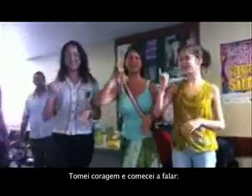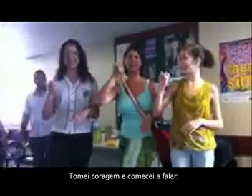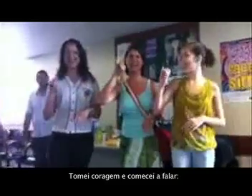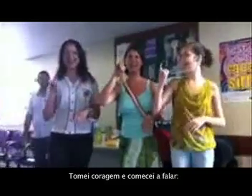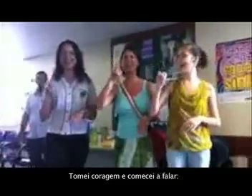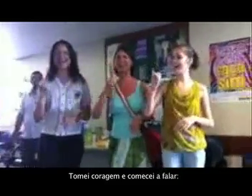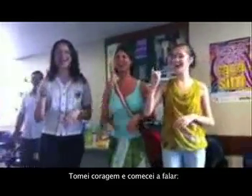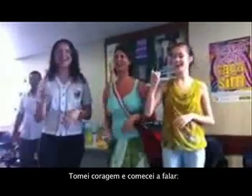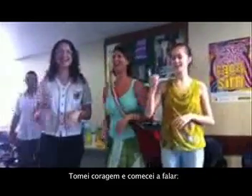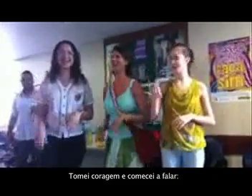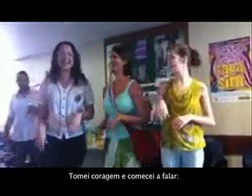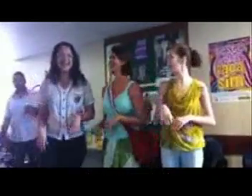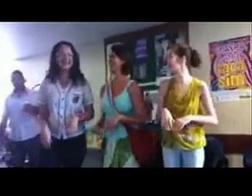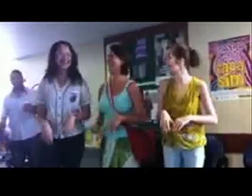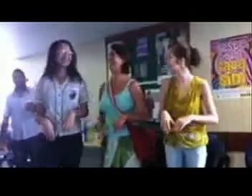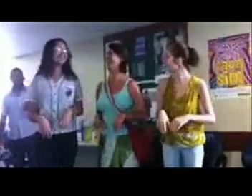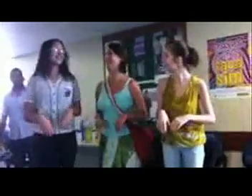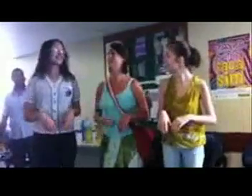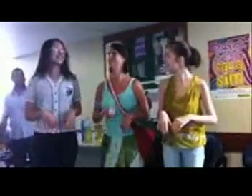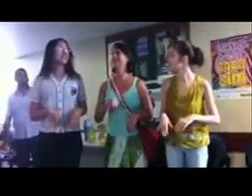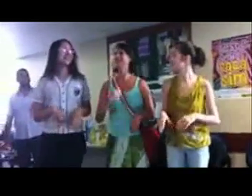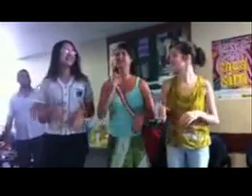a falar.